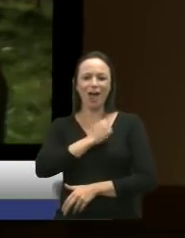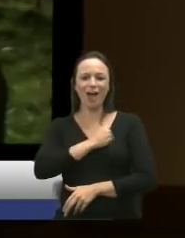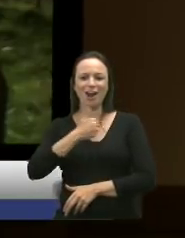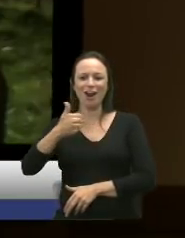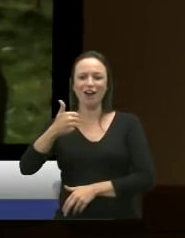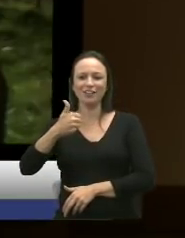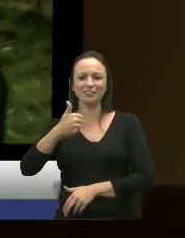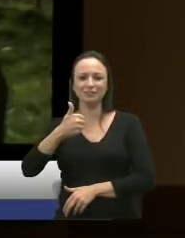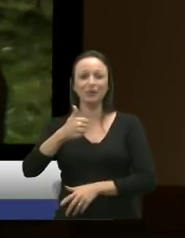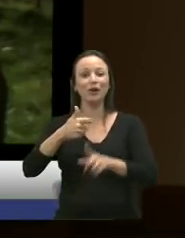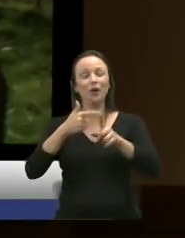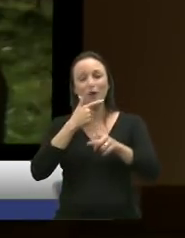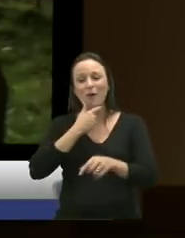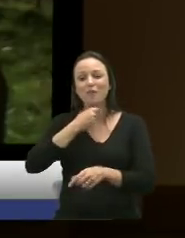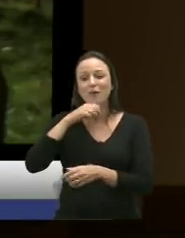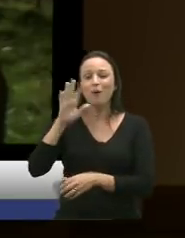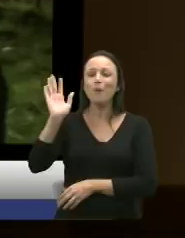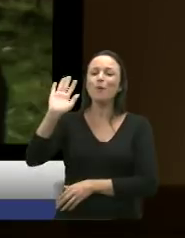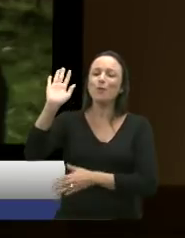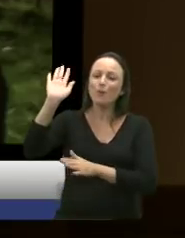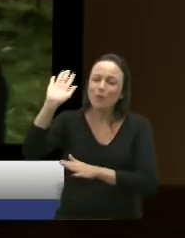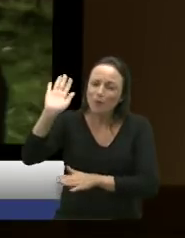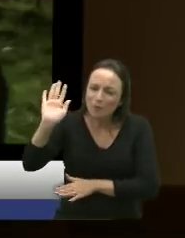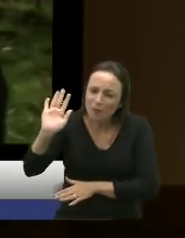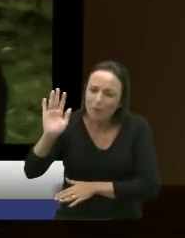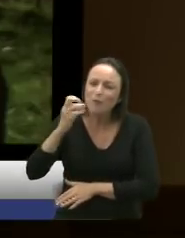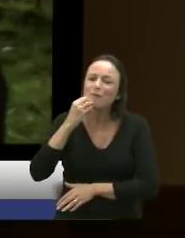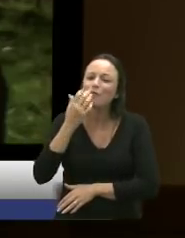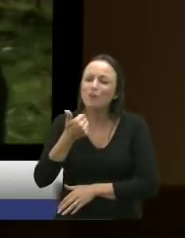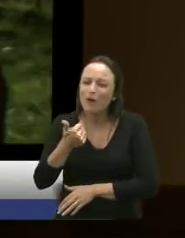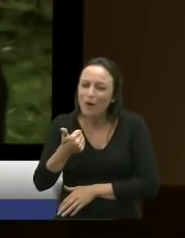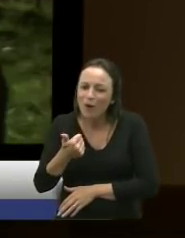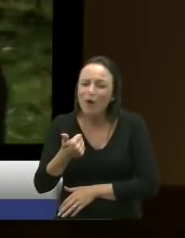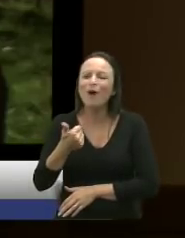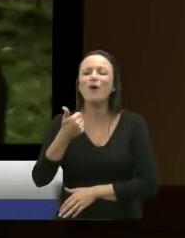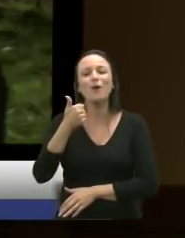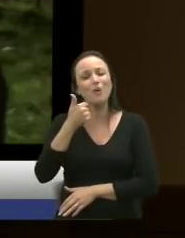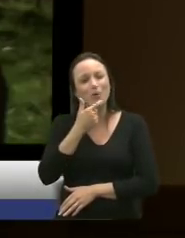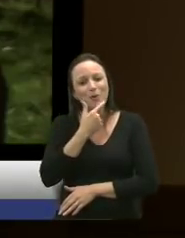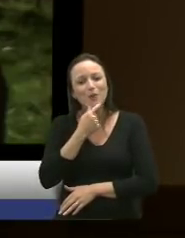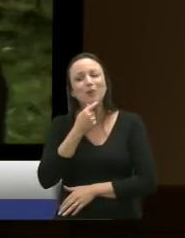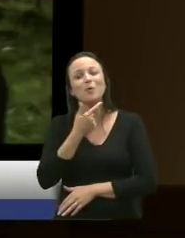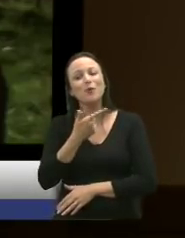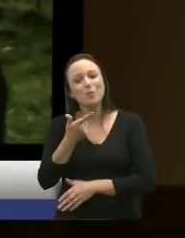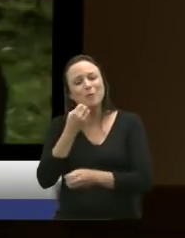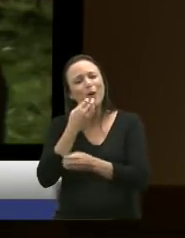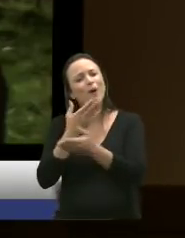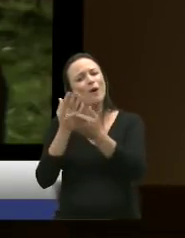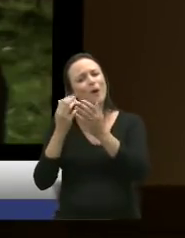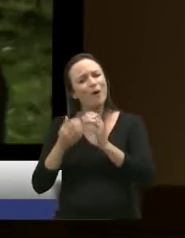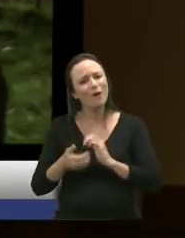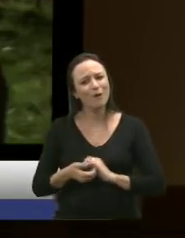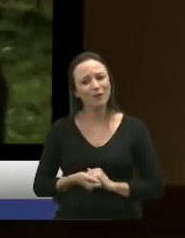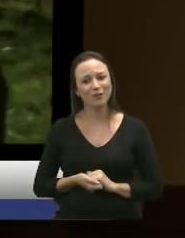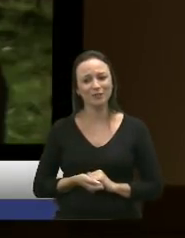ele cumprimentando os garotos. Ô filho, tudo bom? Uns meninos bons ali.